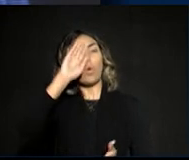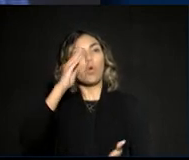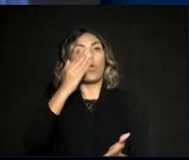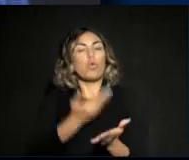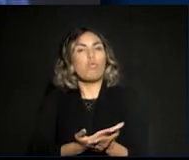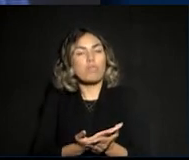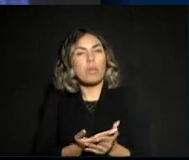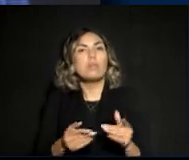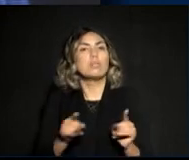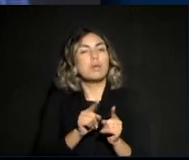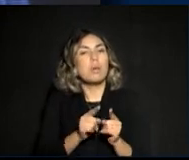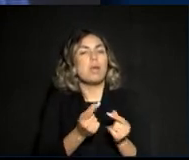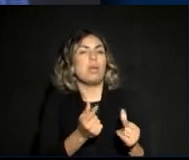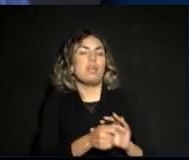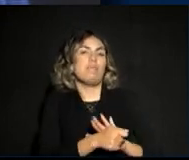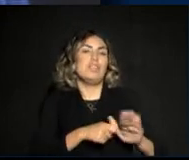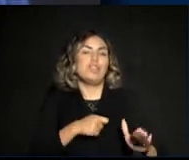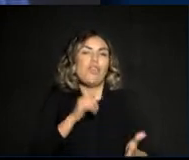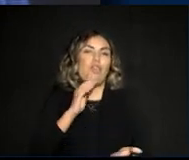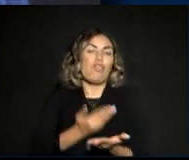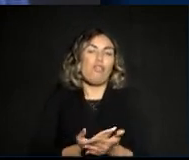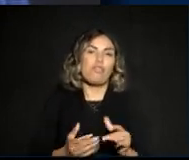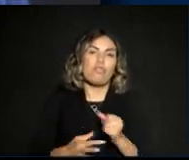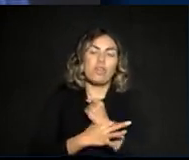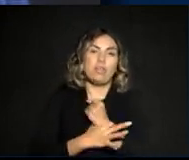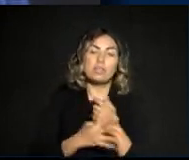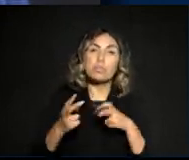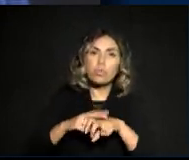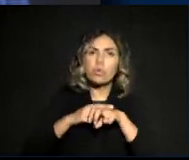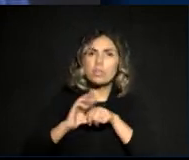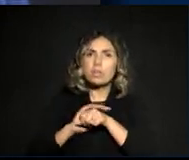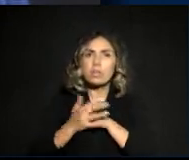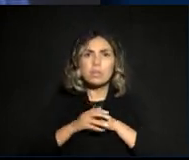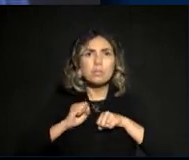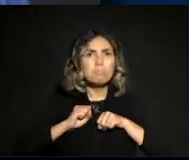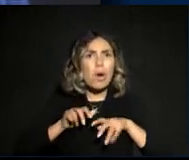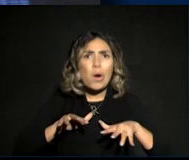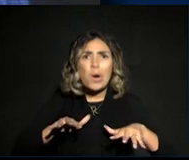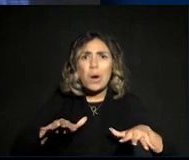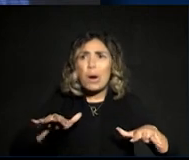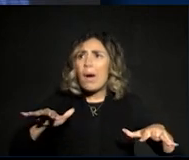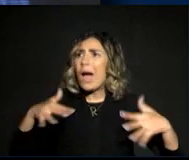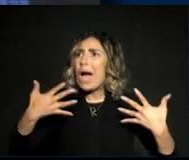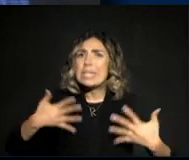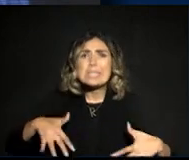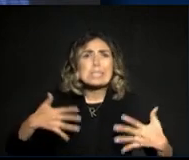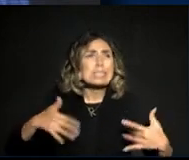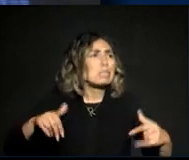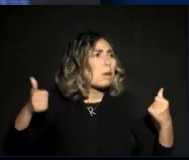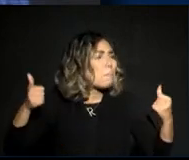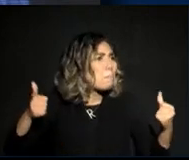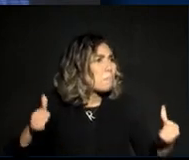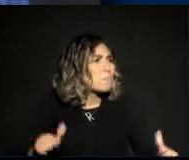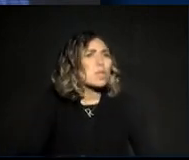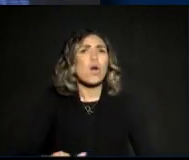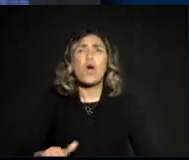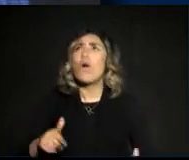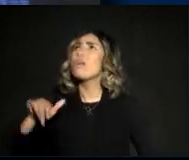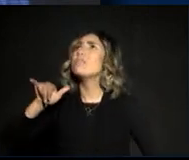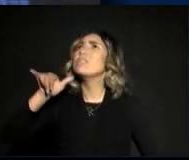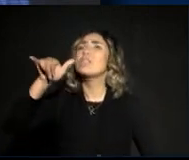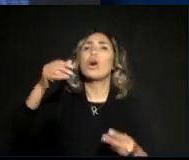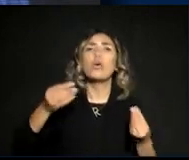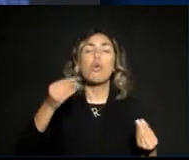confiança com os investidores tanto é que no ápice da pandemia no momento mais crítico para Aviação Civil